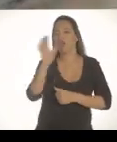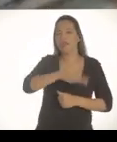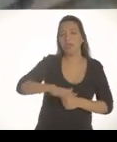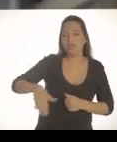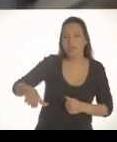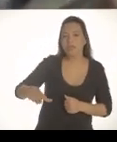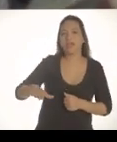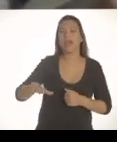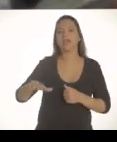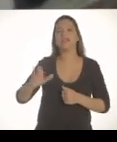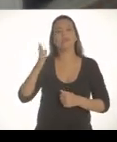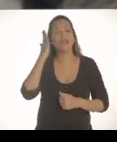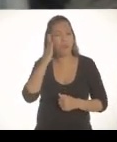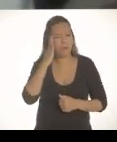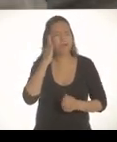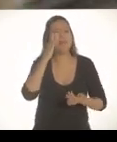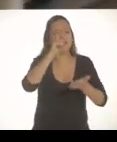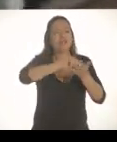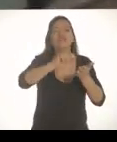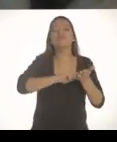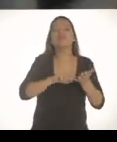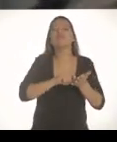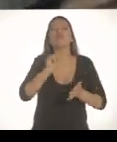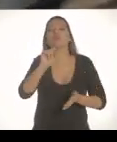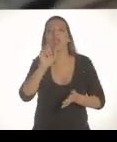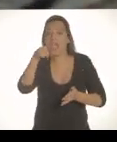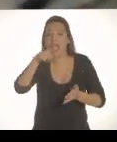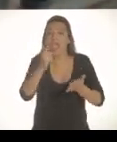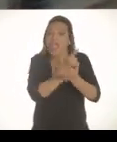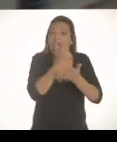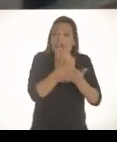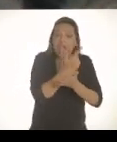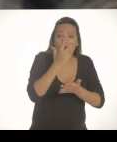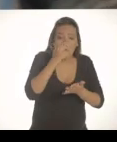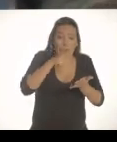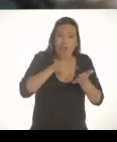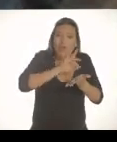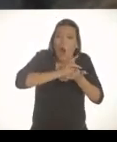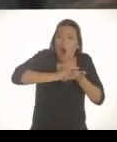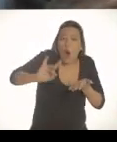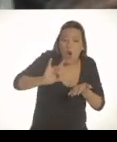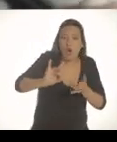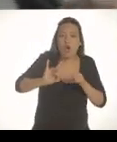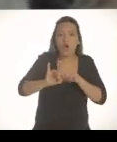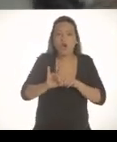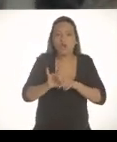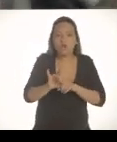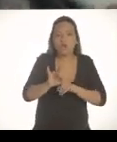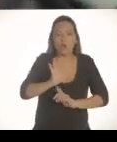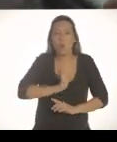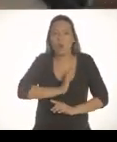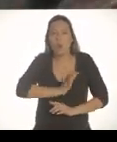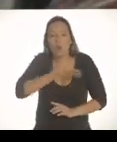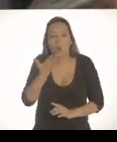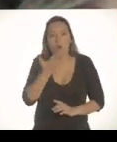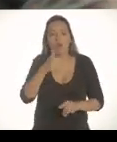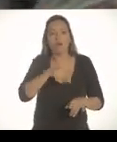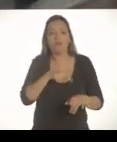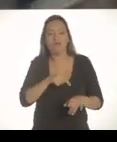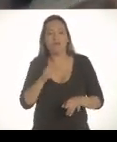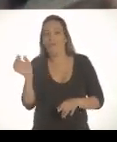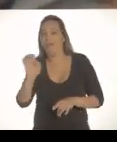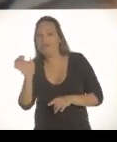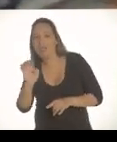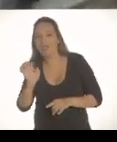jovem, não era mais uma criança, era uma pessoa que sabia o que estava escrevendo. É um livro de ódio. Ódio contra católico, né? Ódio contra gay,